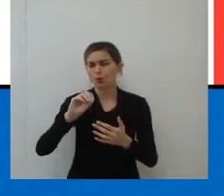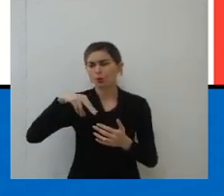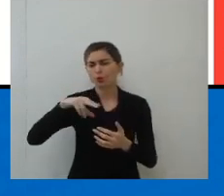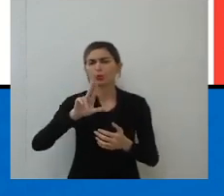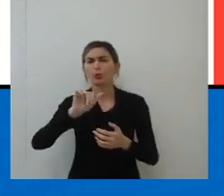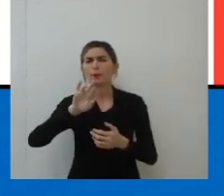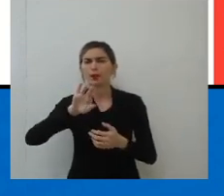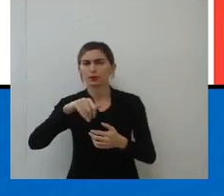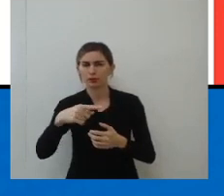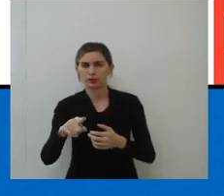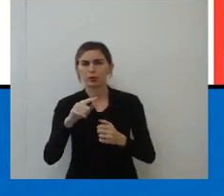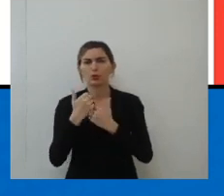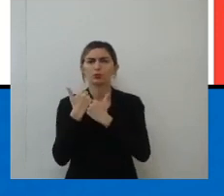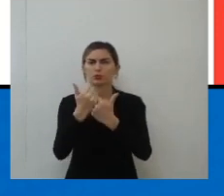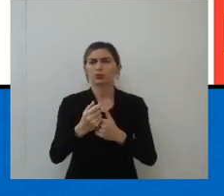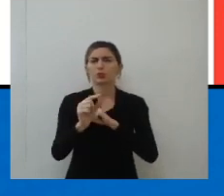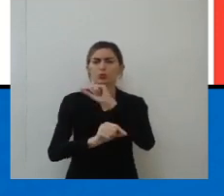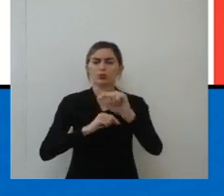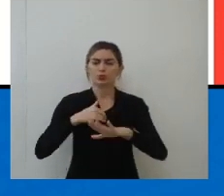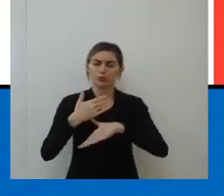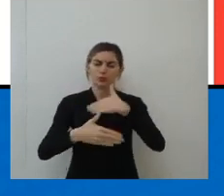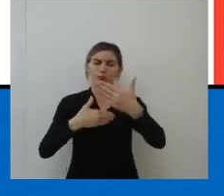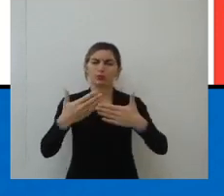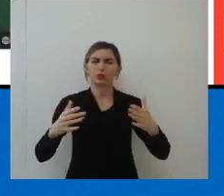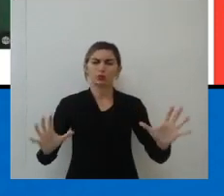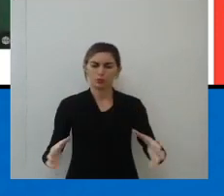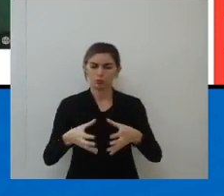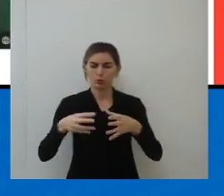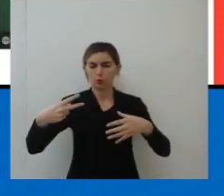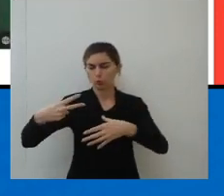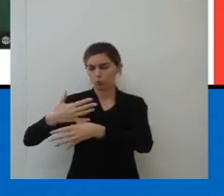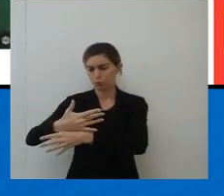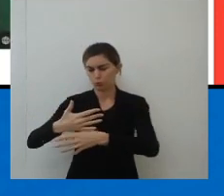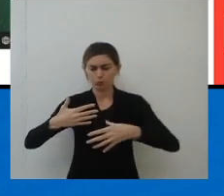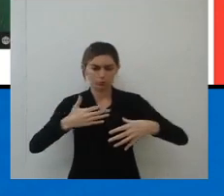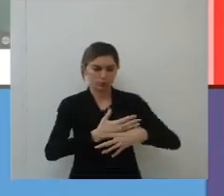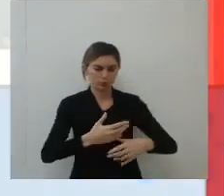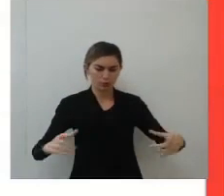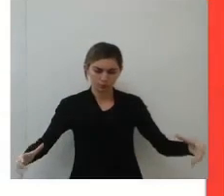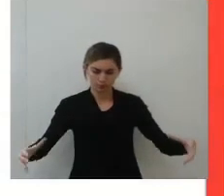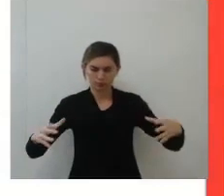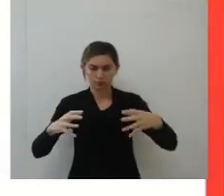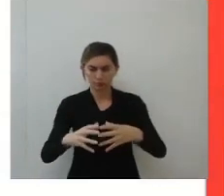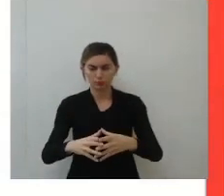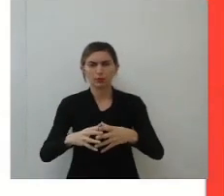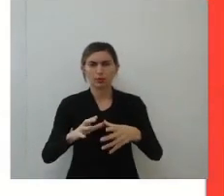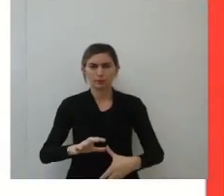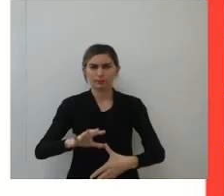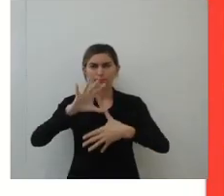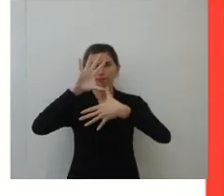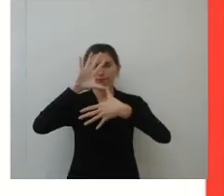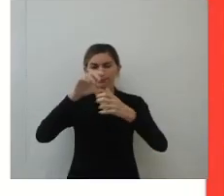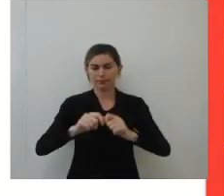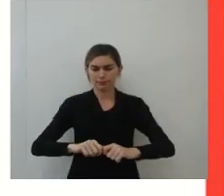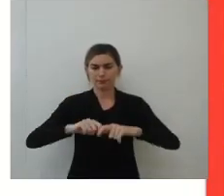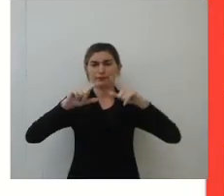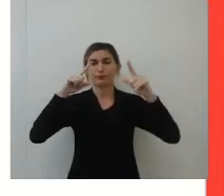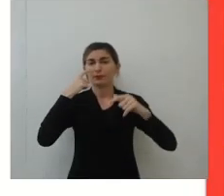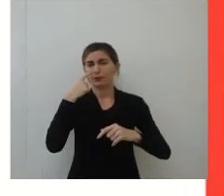gente já falou, ela representa esse processo de fusão entre duas ou mais áreas. Aumenta o mapa aí para a galera poder ver em